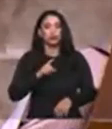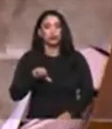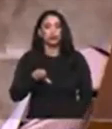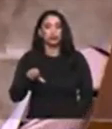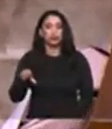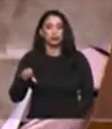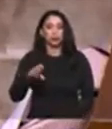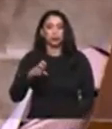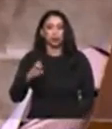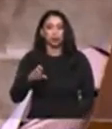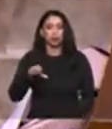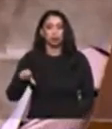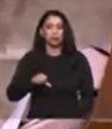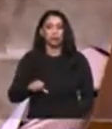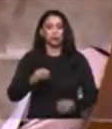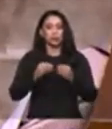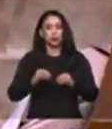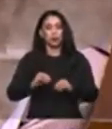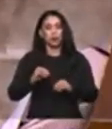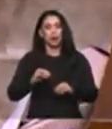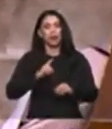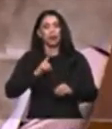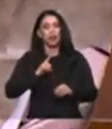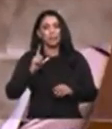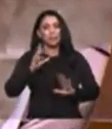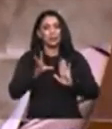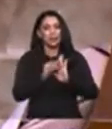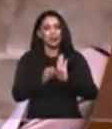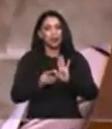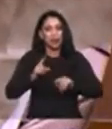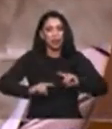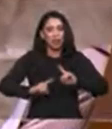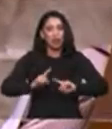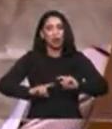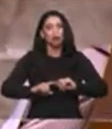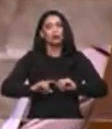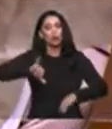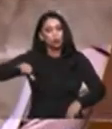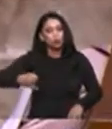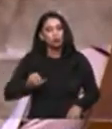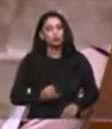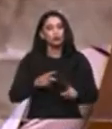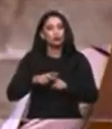29.950.000 por danos morais, no total de R$ 59.900.000, com a devida correção monetária.